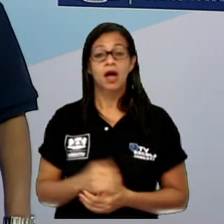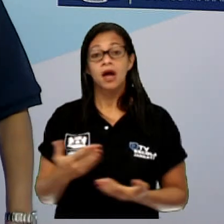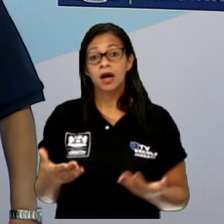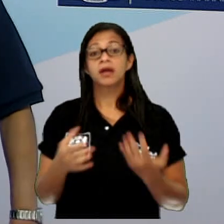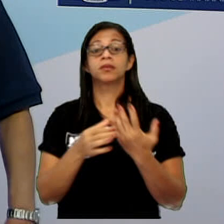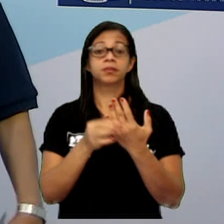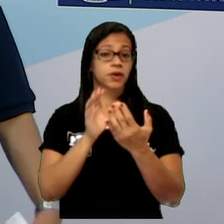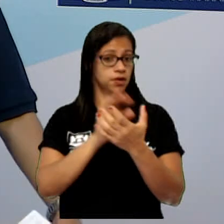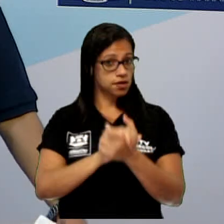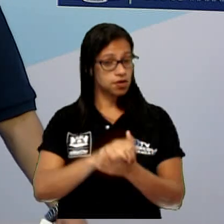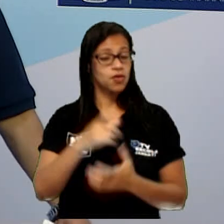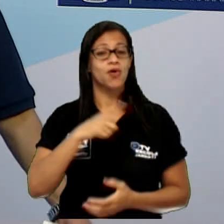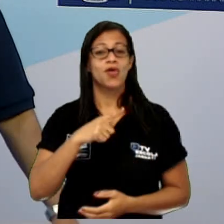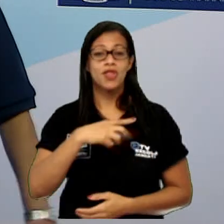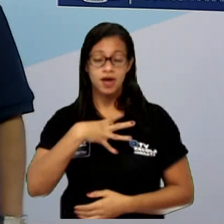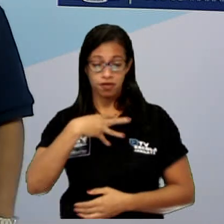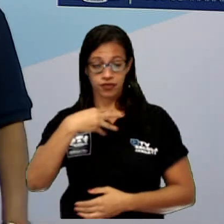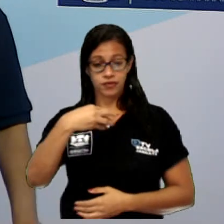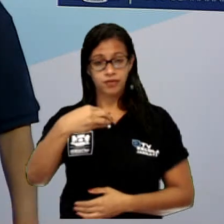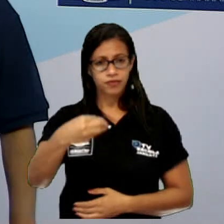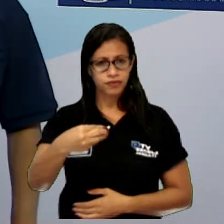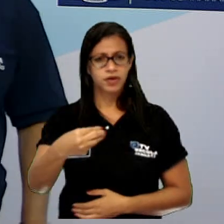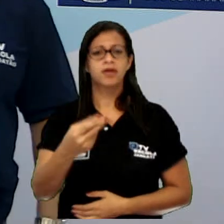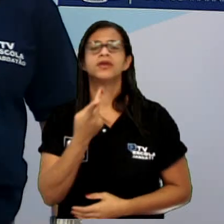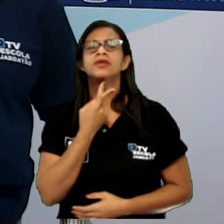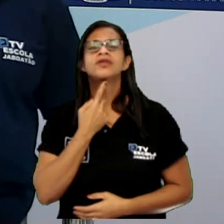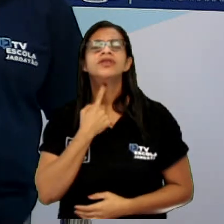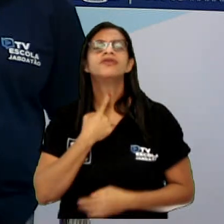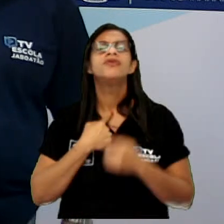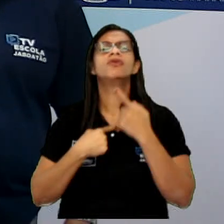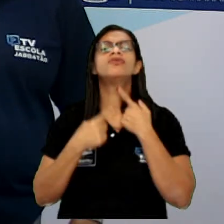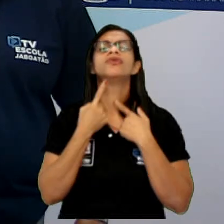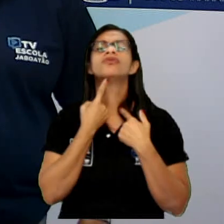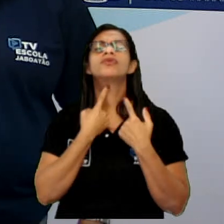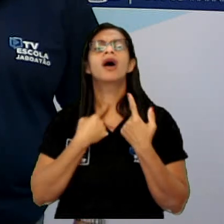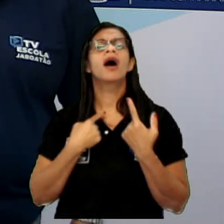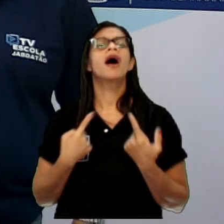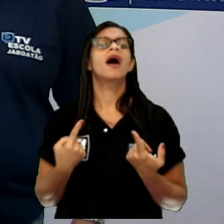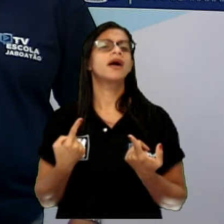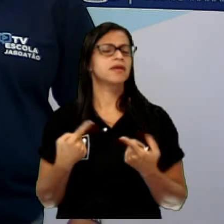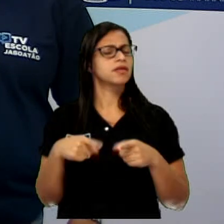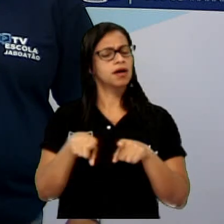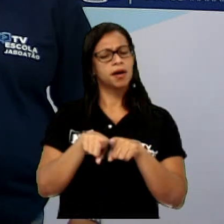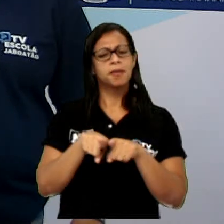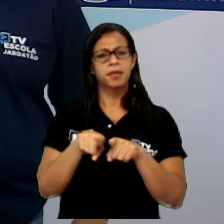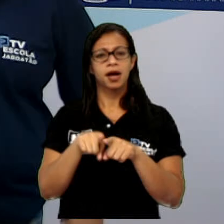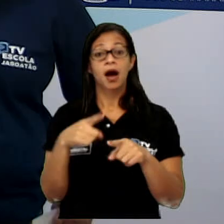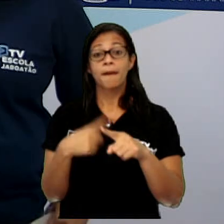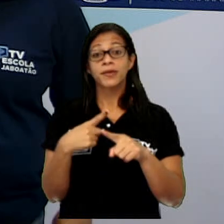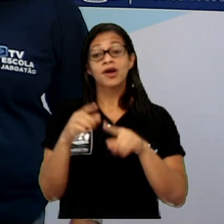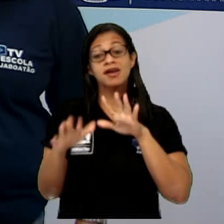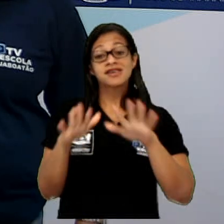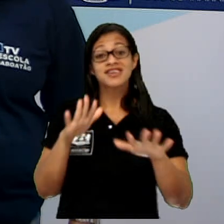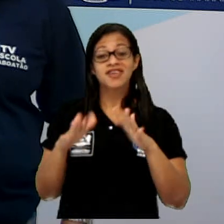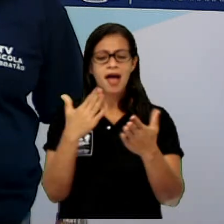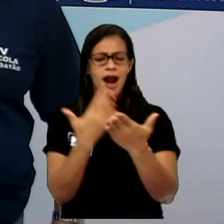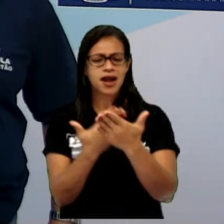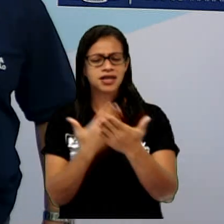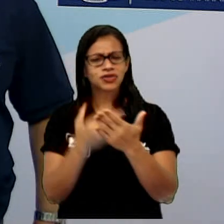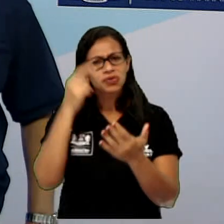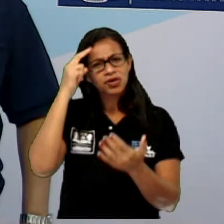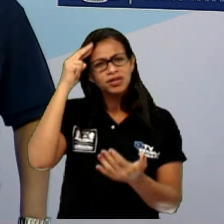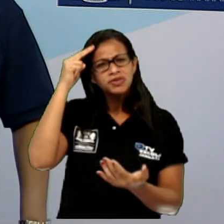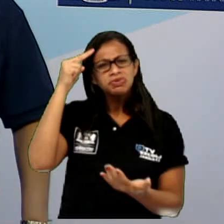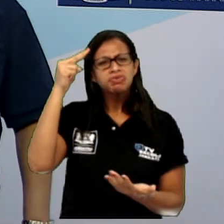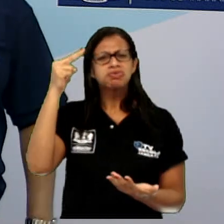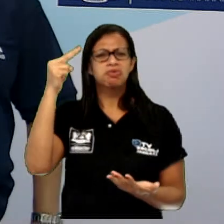manias dele, ele tinha o desejo, né? Porque a gente tem mania de olhar para a história, estudar a história, como se fosse algo afastado